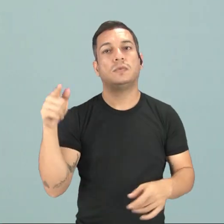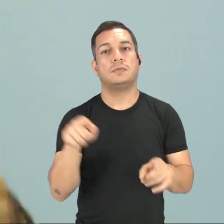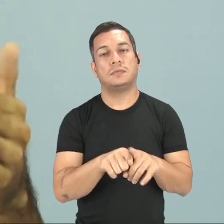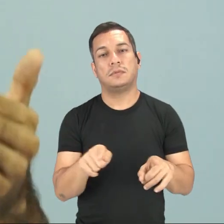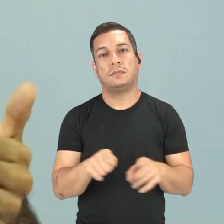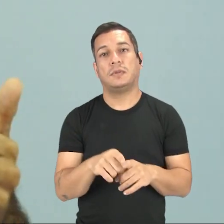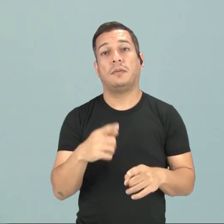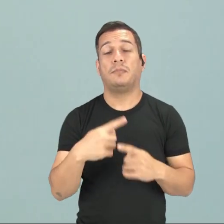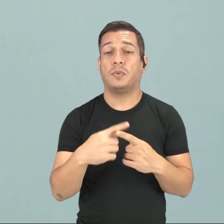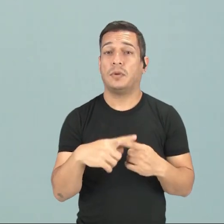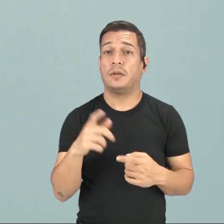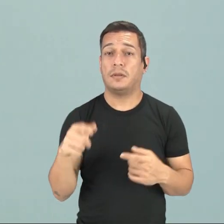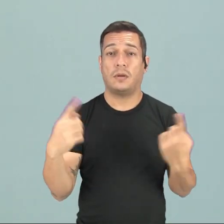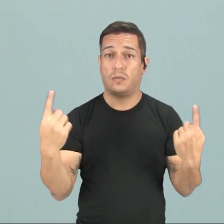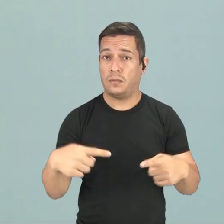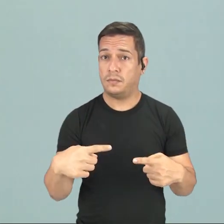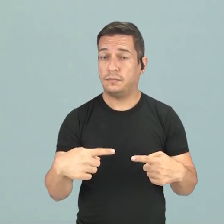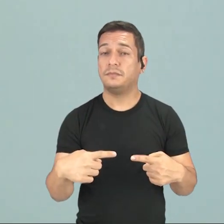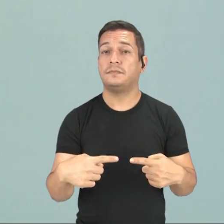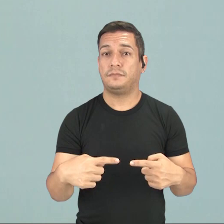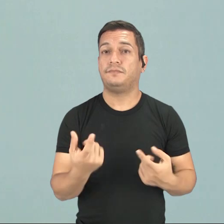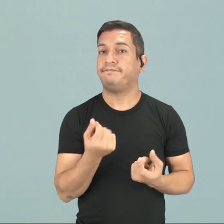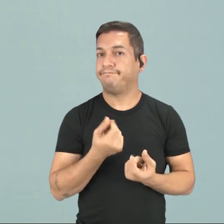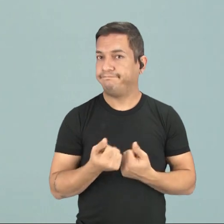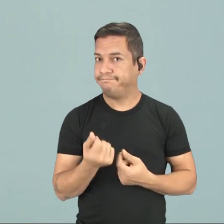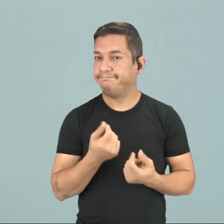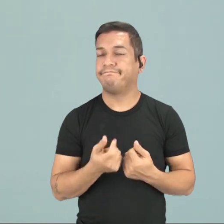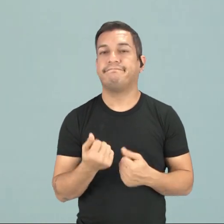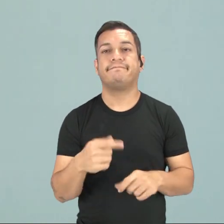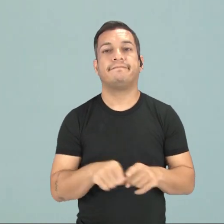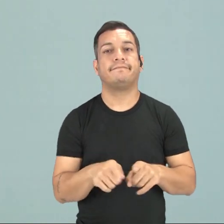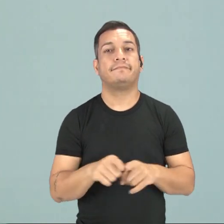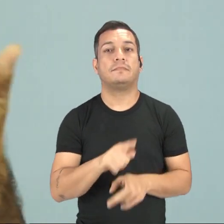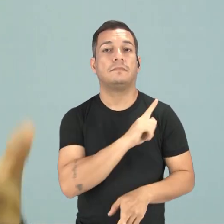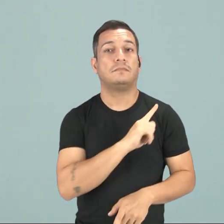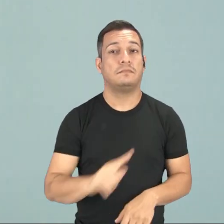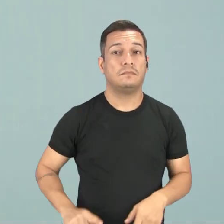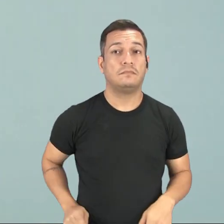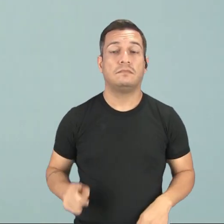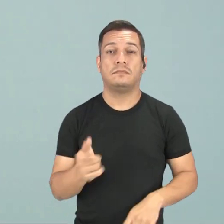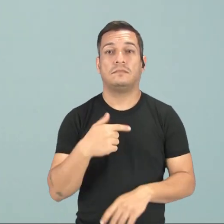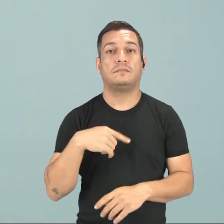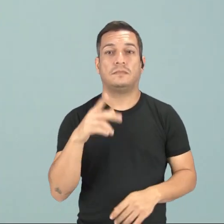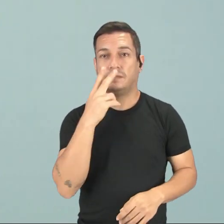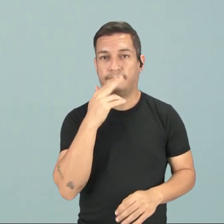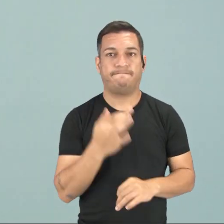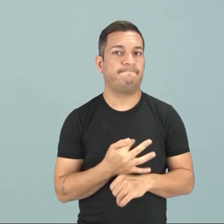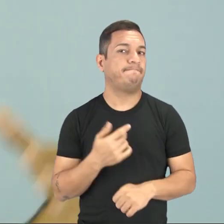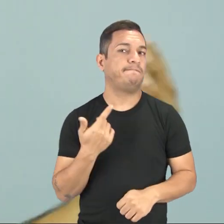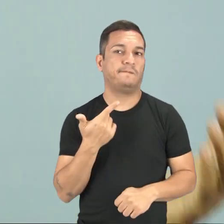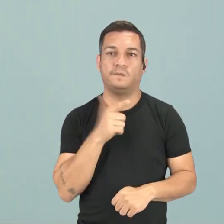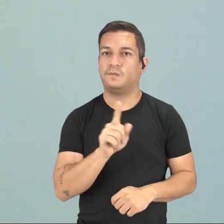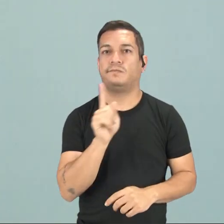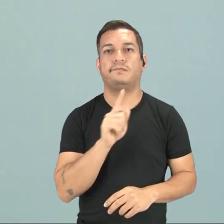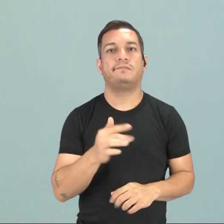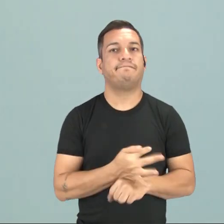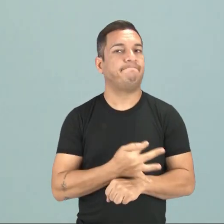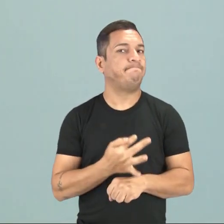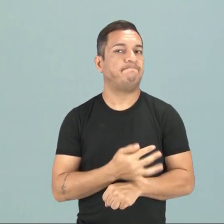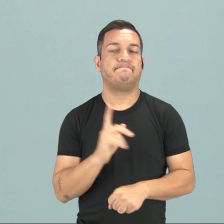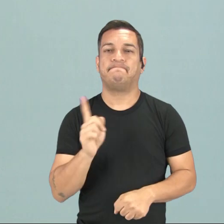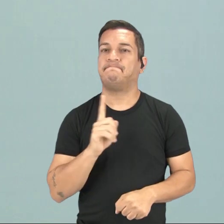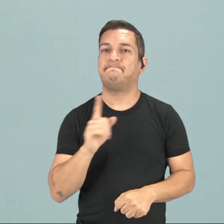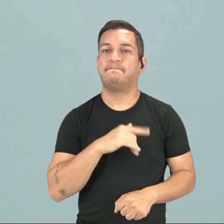grandes, porque na competição de preços, de subsídios de governo, elas não suportariam e seriam